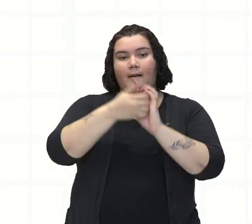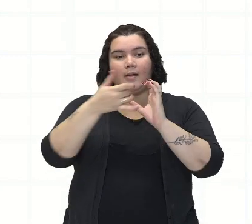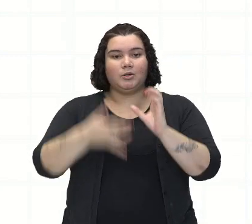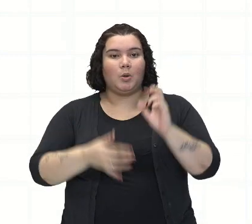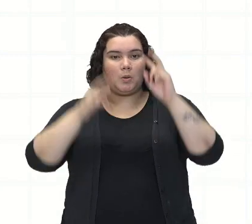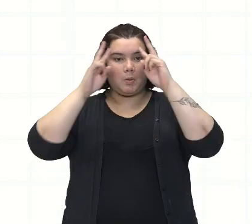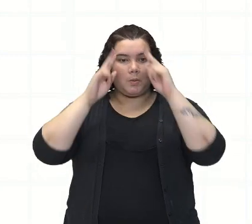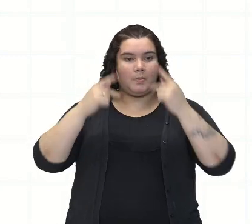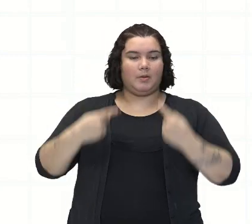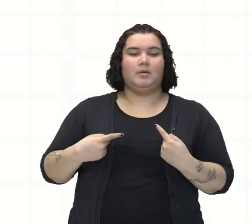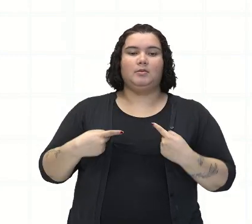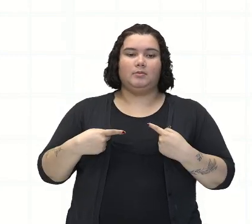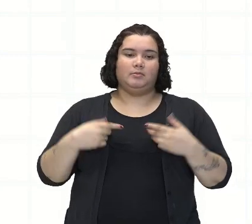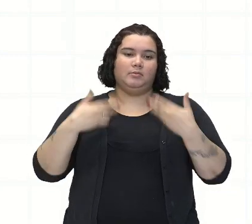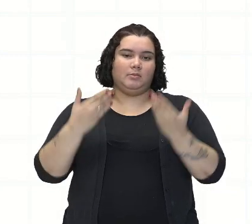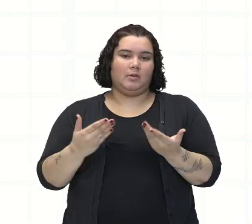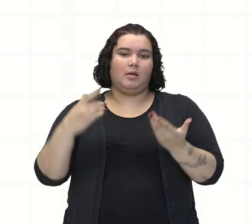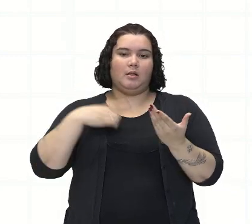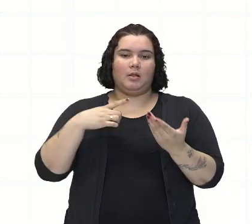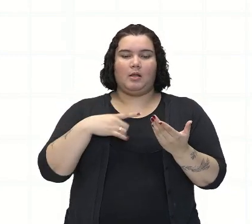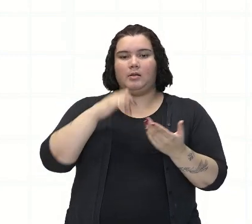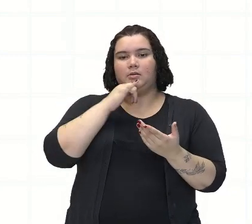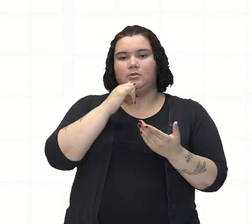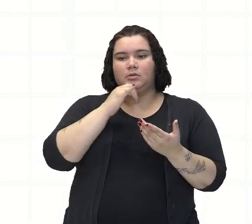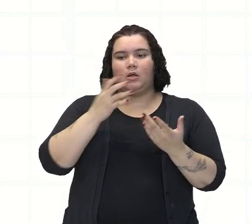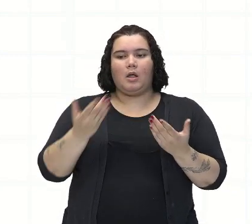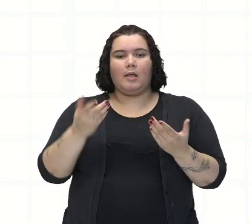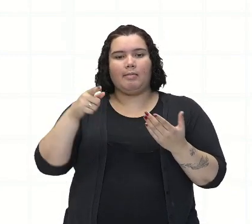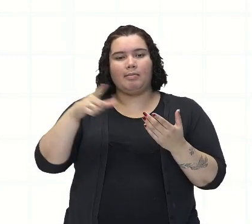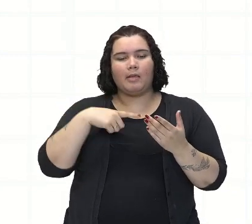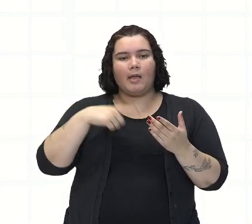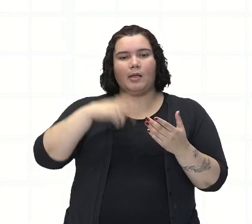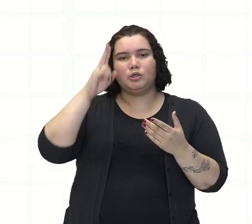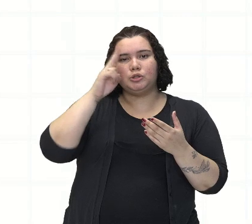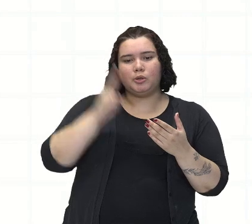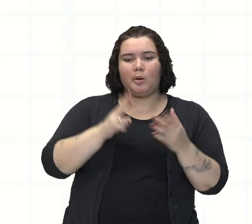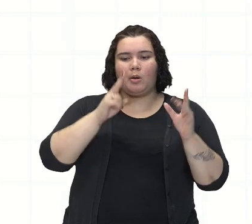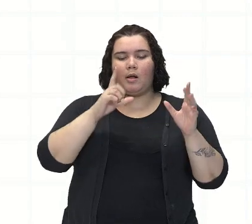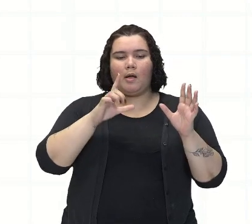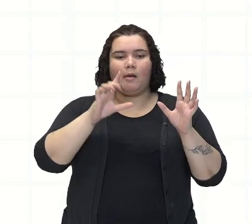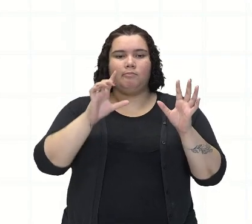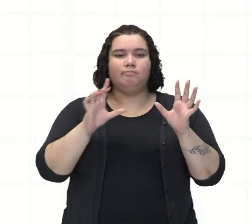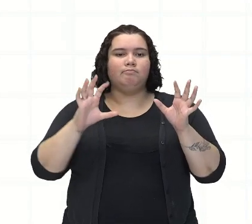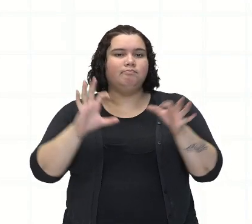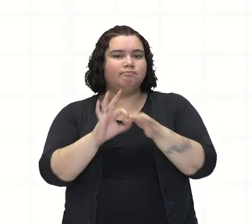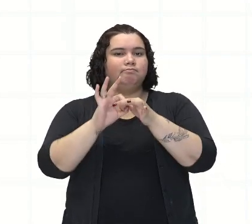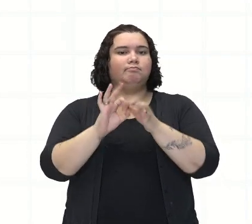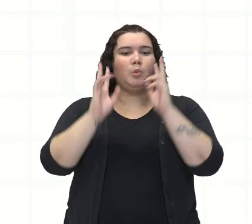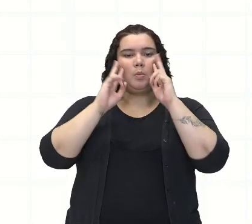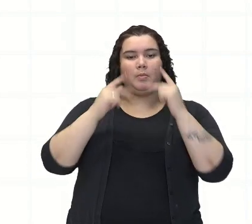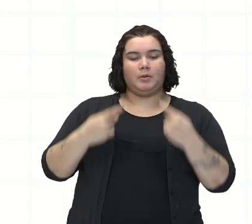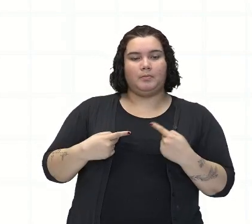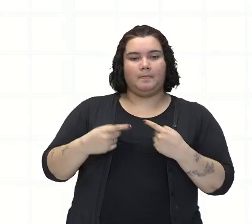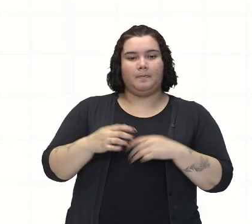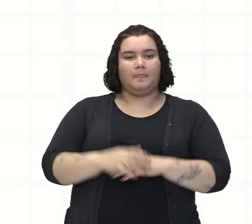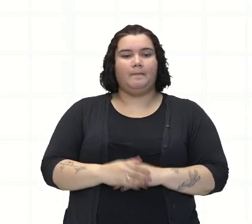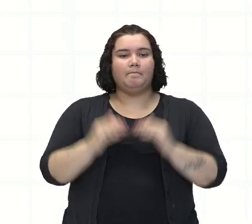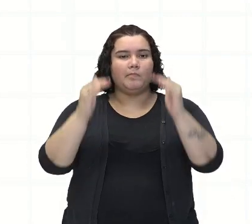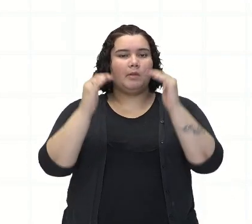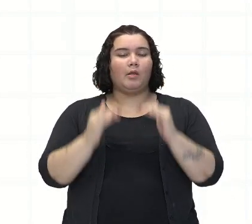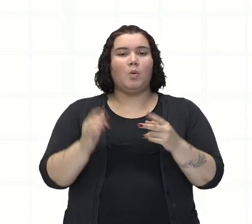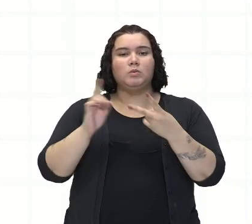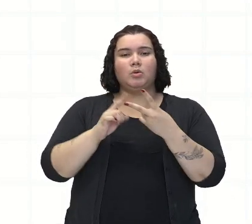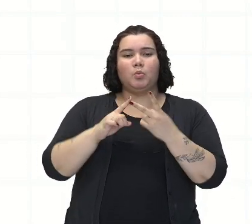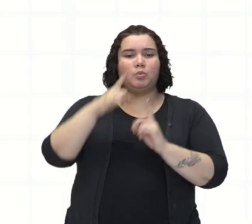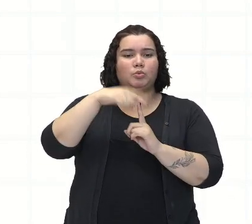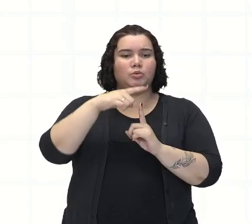humanas, tentando chegar ali em alguma espécie de moral e utilizando os animais para isso. Contos de artimanha,